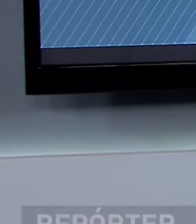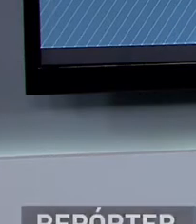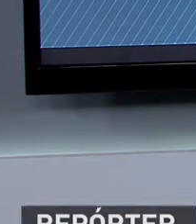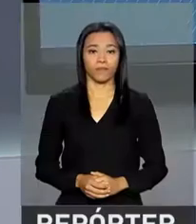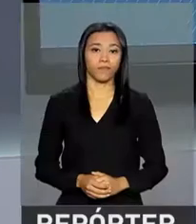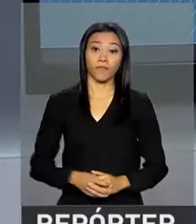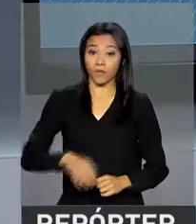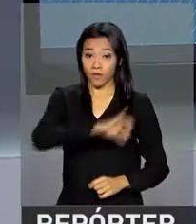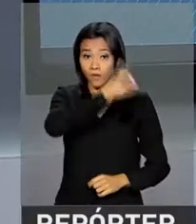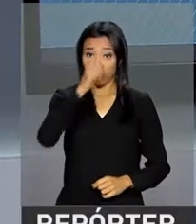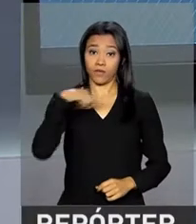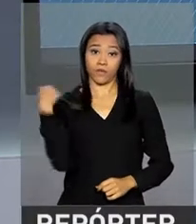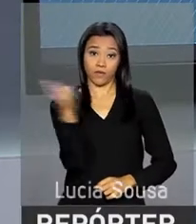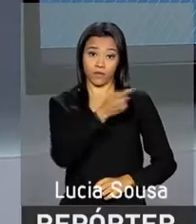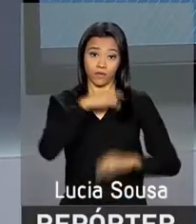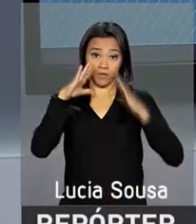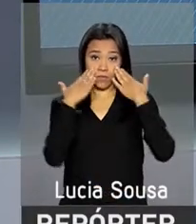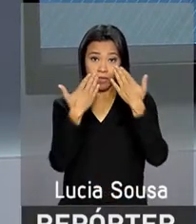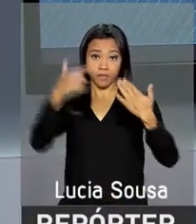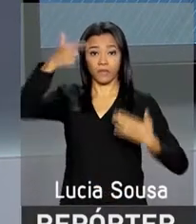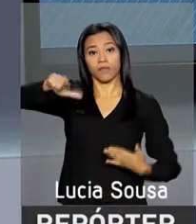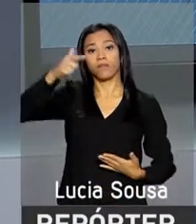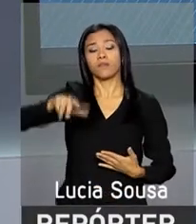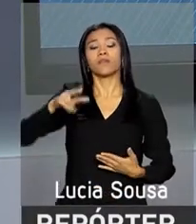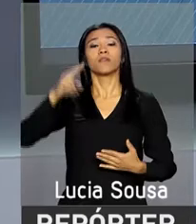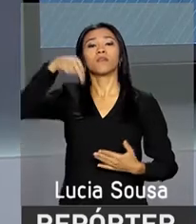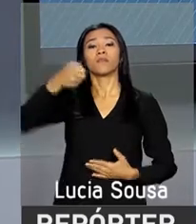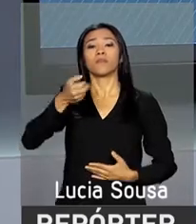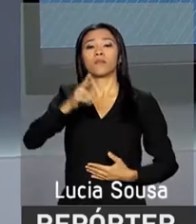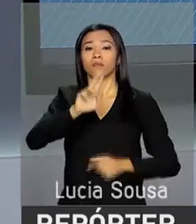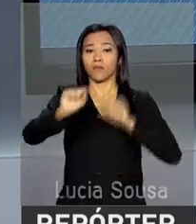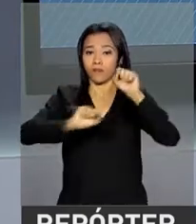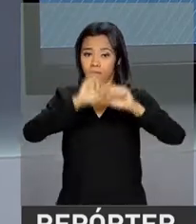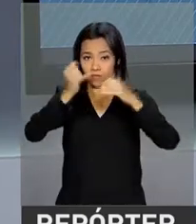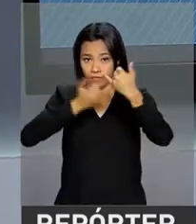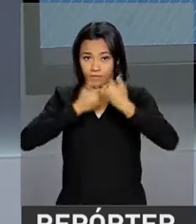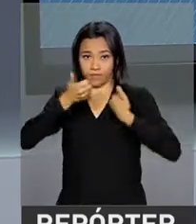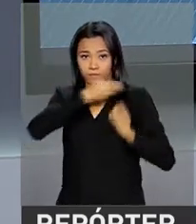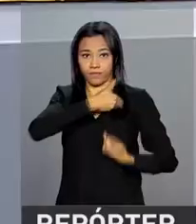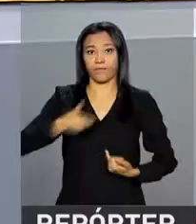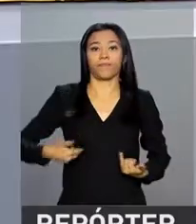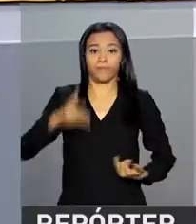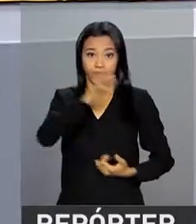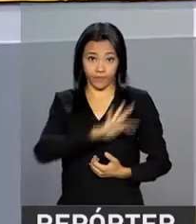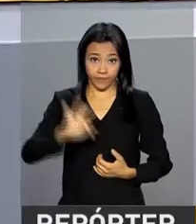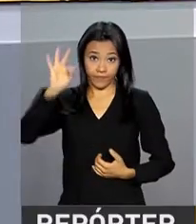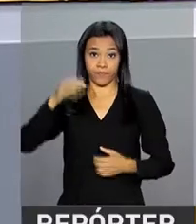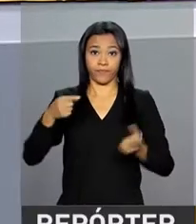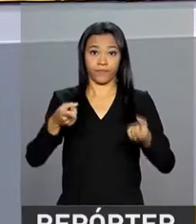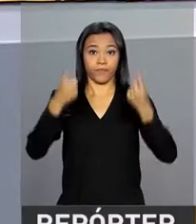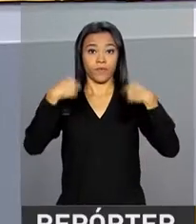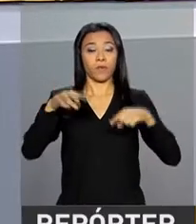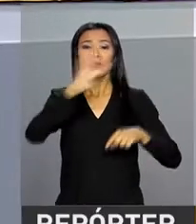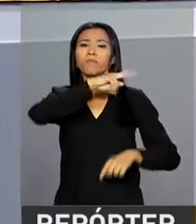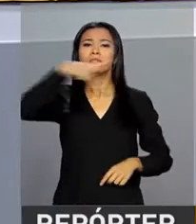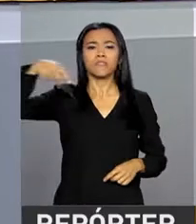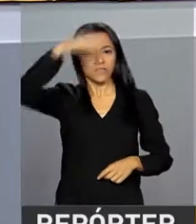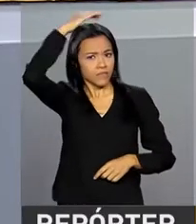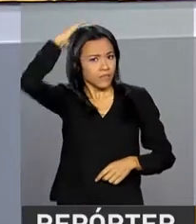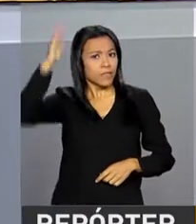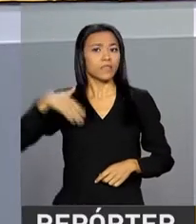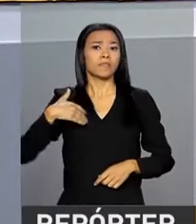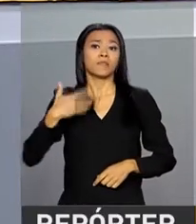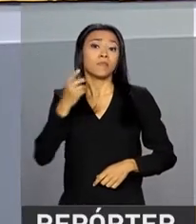olá estamos de volta com repórter nbr as notícias do governo federal o presidente michel temer felicitou